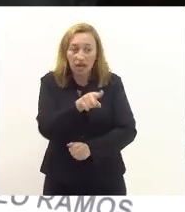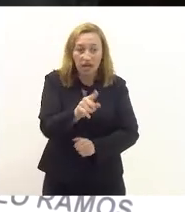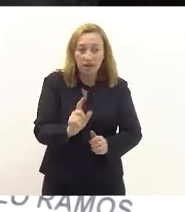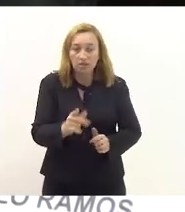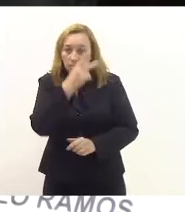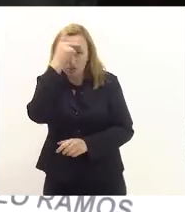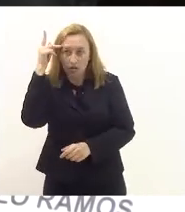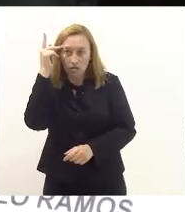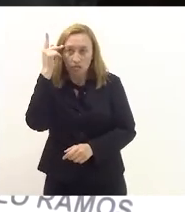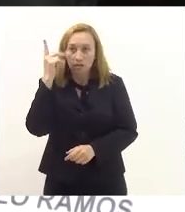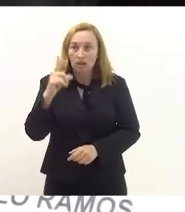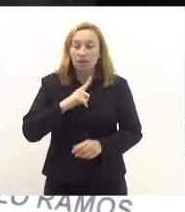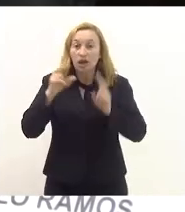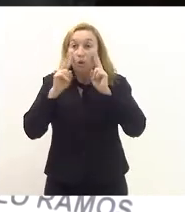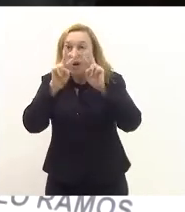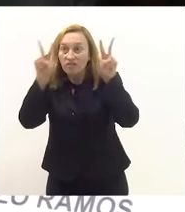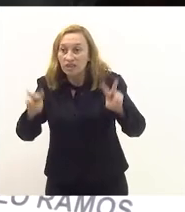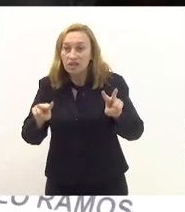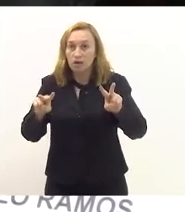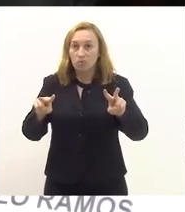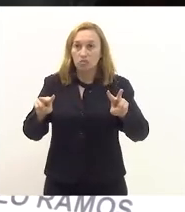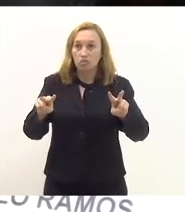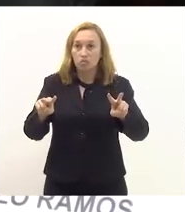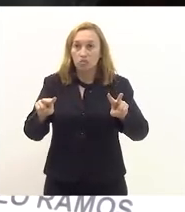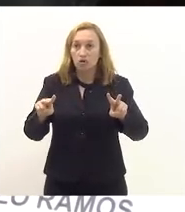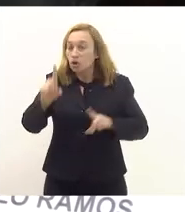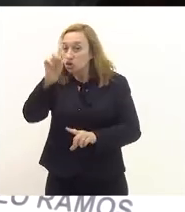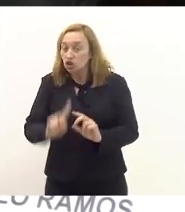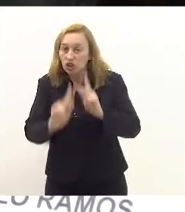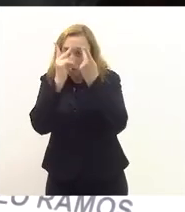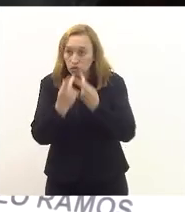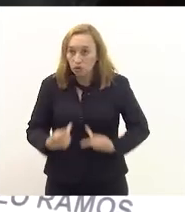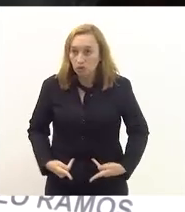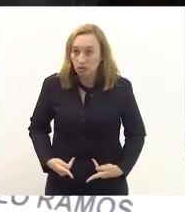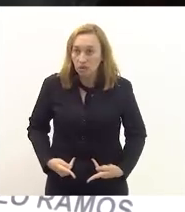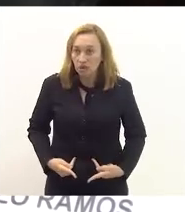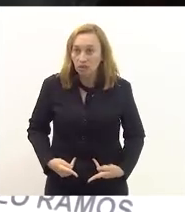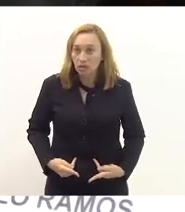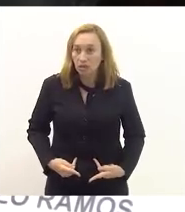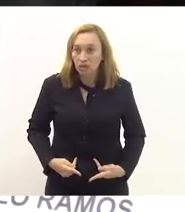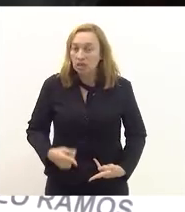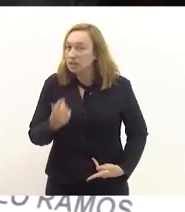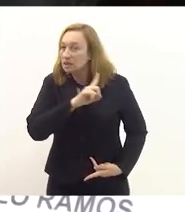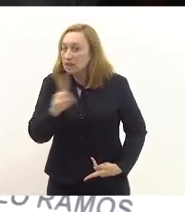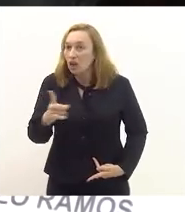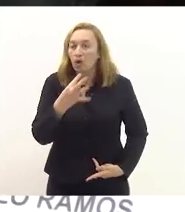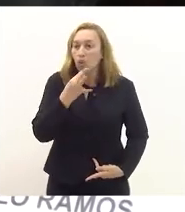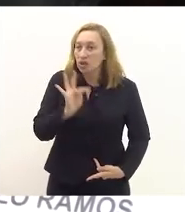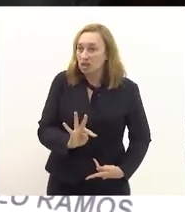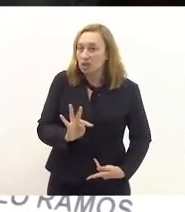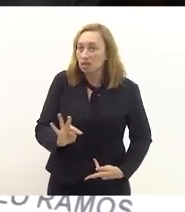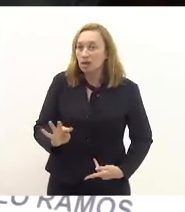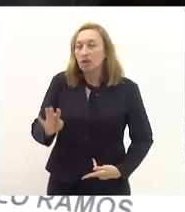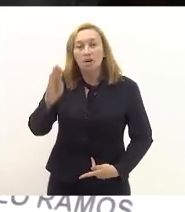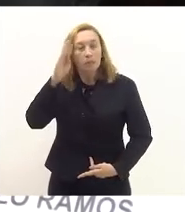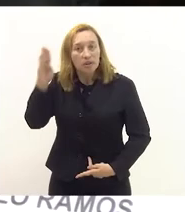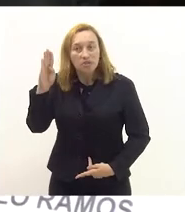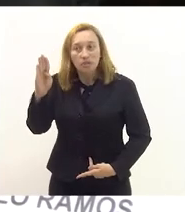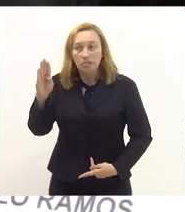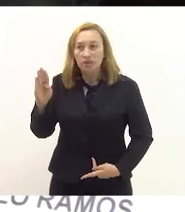pessoas que têm uma visão de que os direitos humanos não devem ser reconhecidos, principalmente para